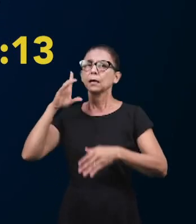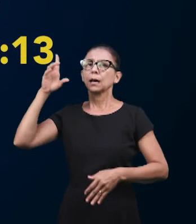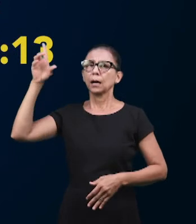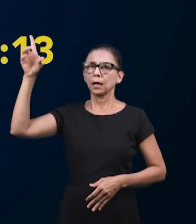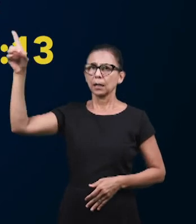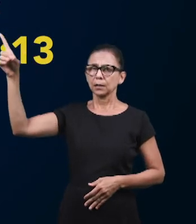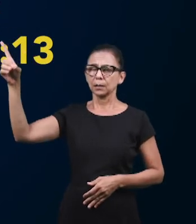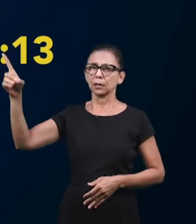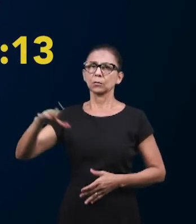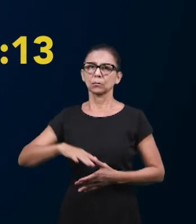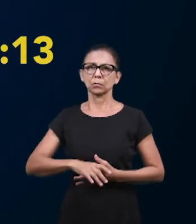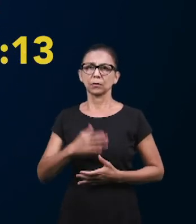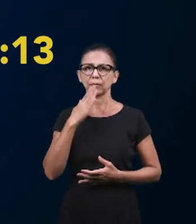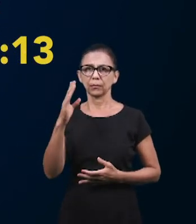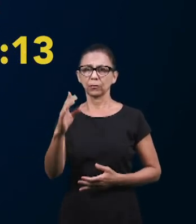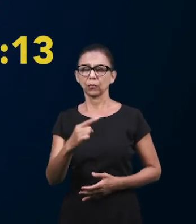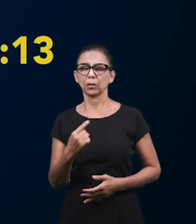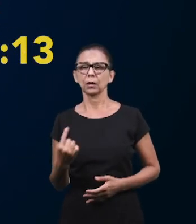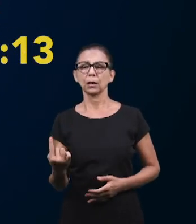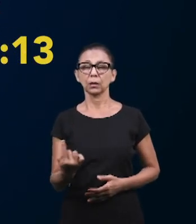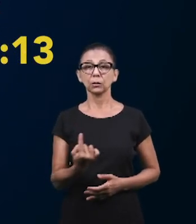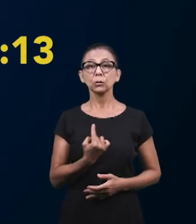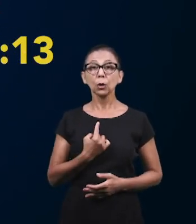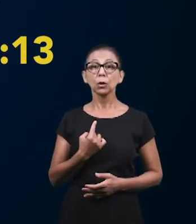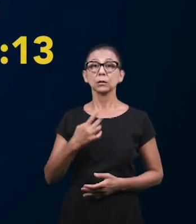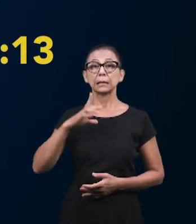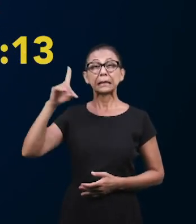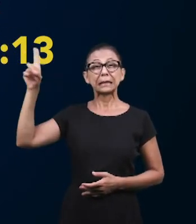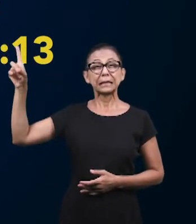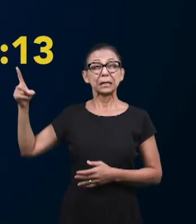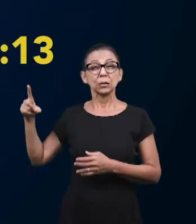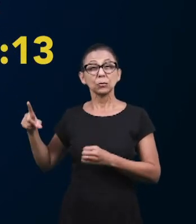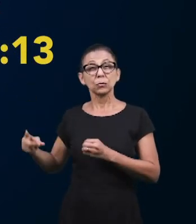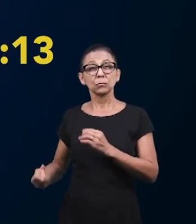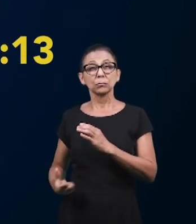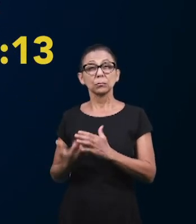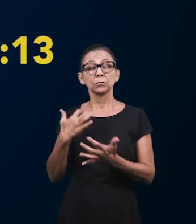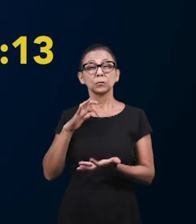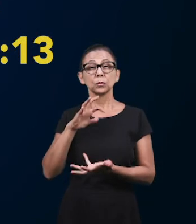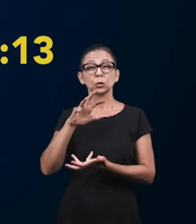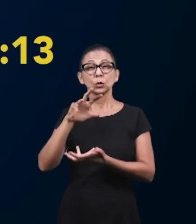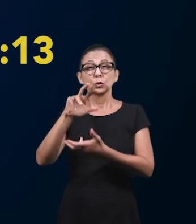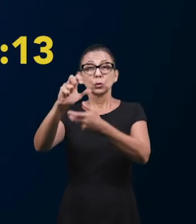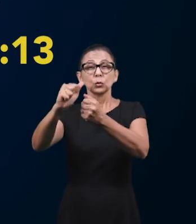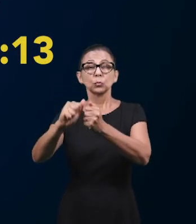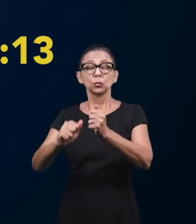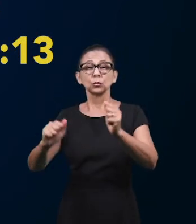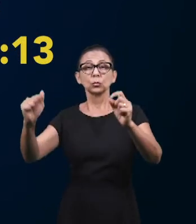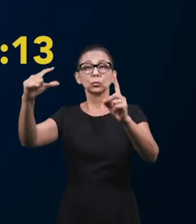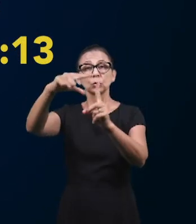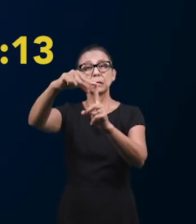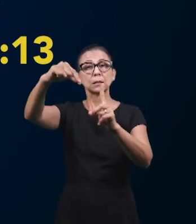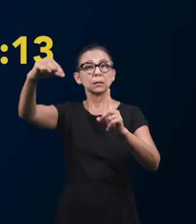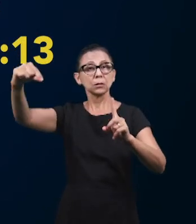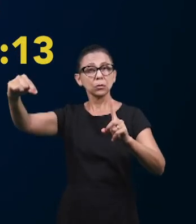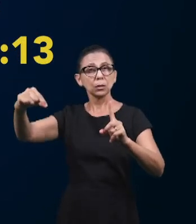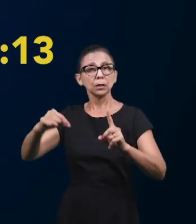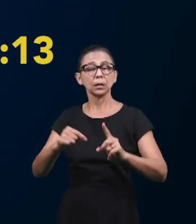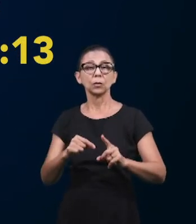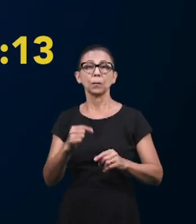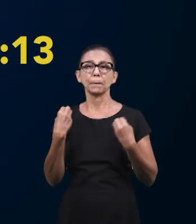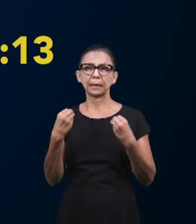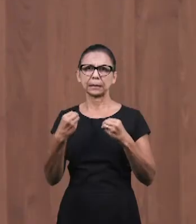amados do Senhor, por vos ter Deus elegido desde o princípio para a salvação, em santificação do Espírito e fé